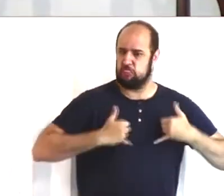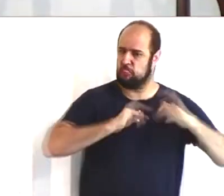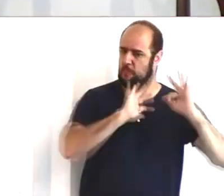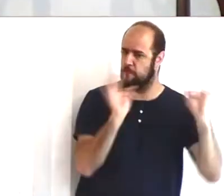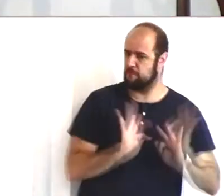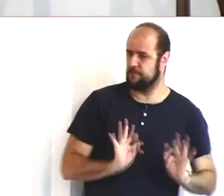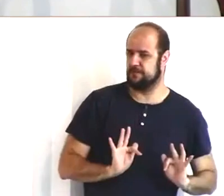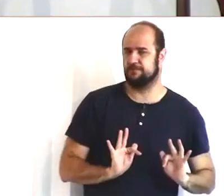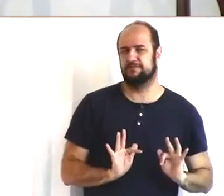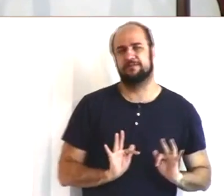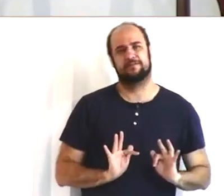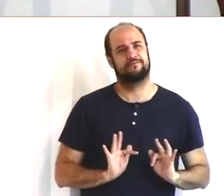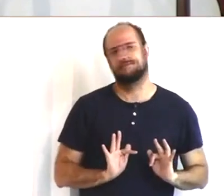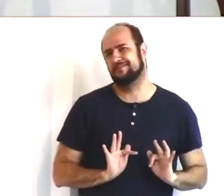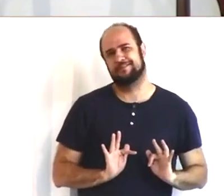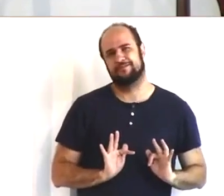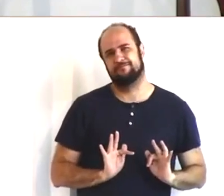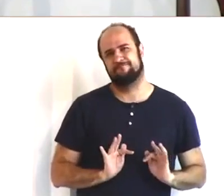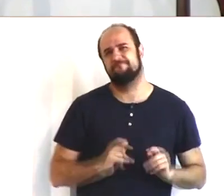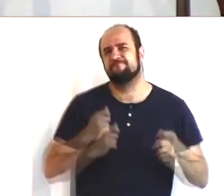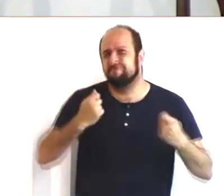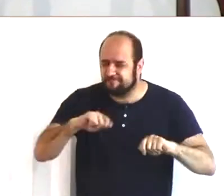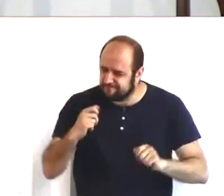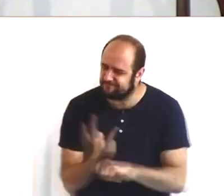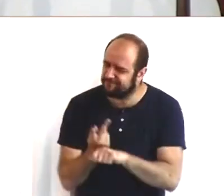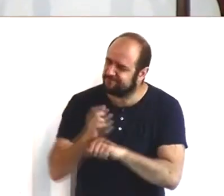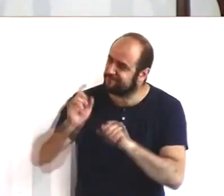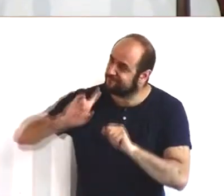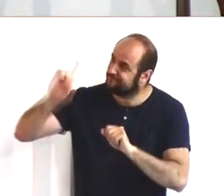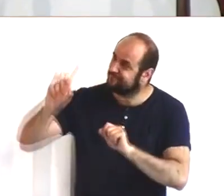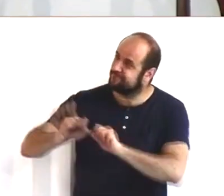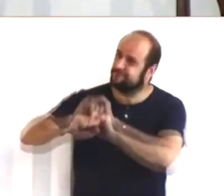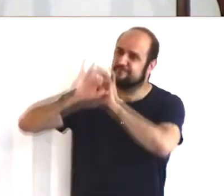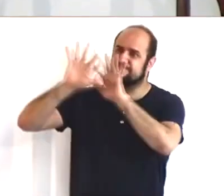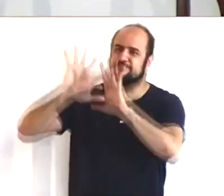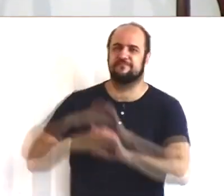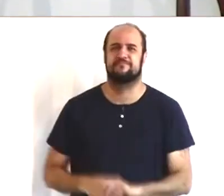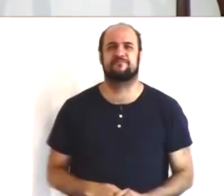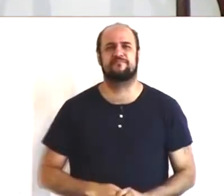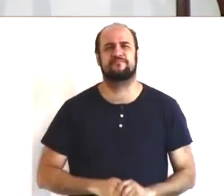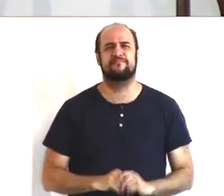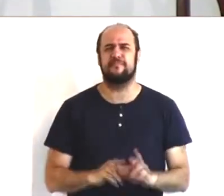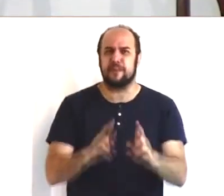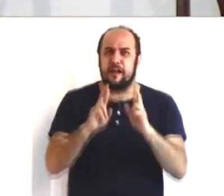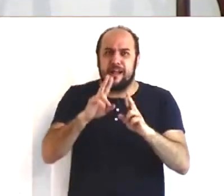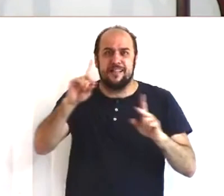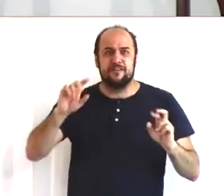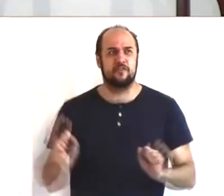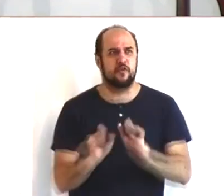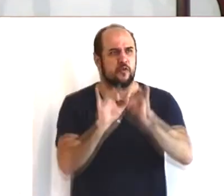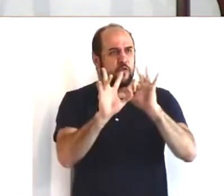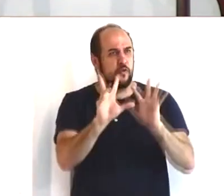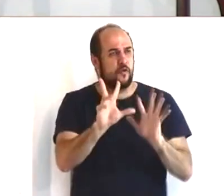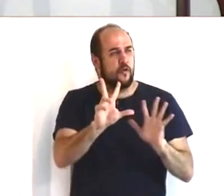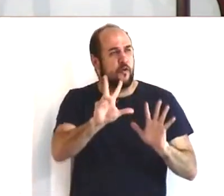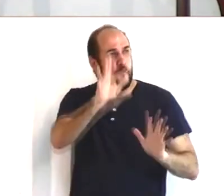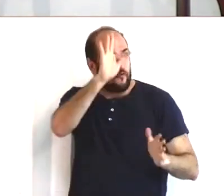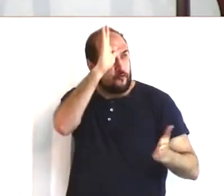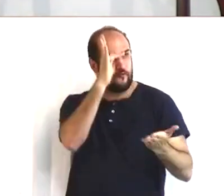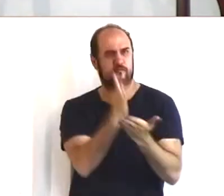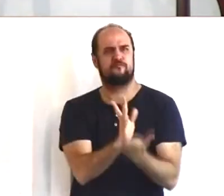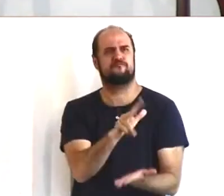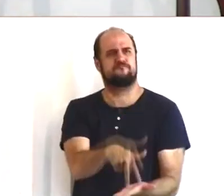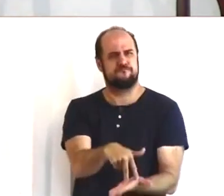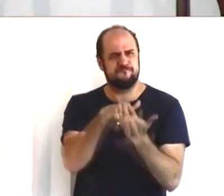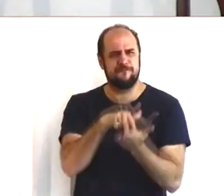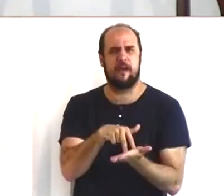âmbito da religião, ao invés da glória de Deus. Que Deus lhe dê um ano de fé robusta, que Deus lhe dê um